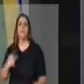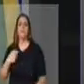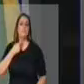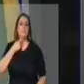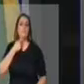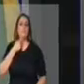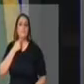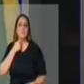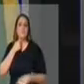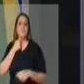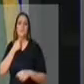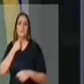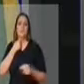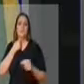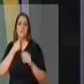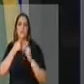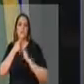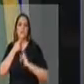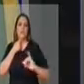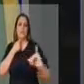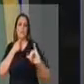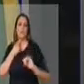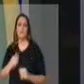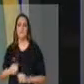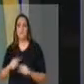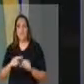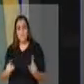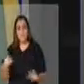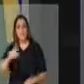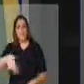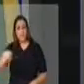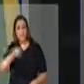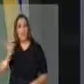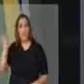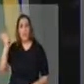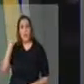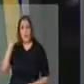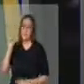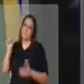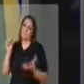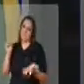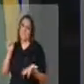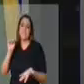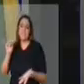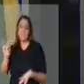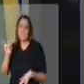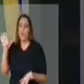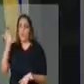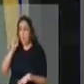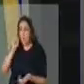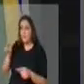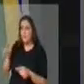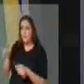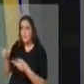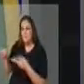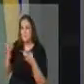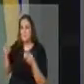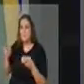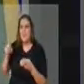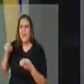pescoço e produzir essa voz. Mas como só escutaram a Melissa, o que, que aconteceu? Uma voz muito robótica, né? Uma mulher falando com uma